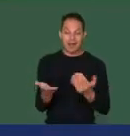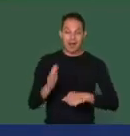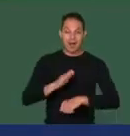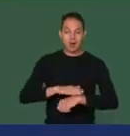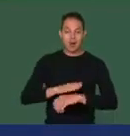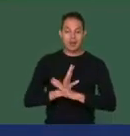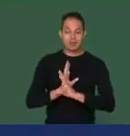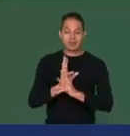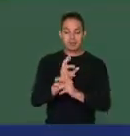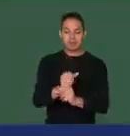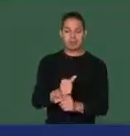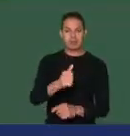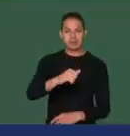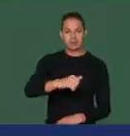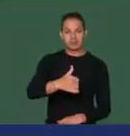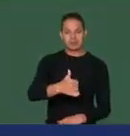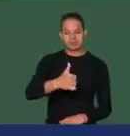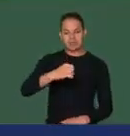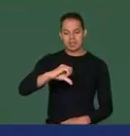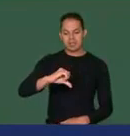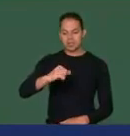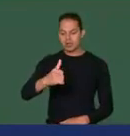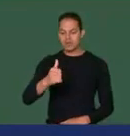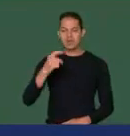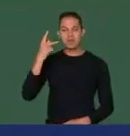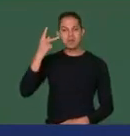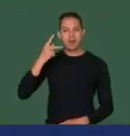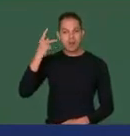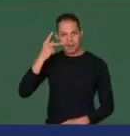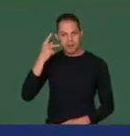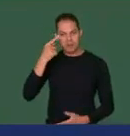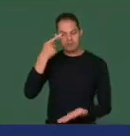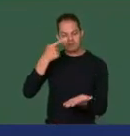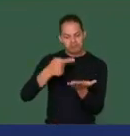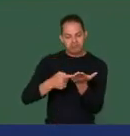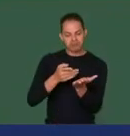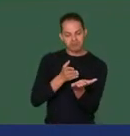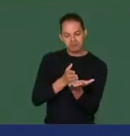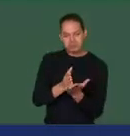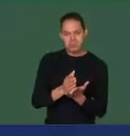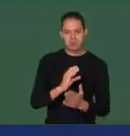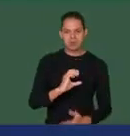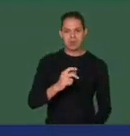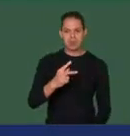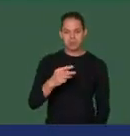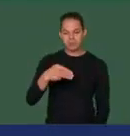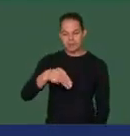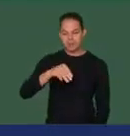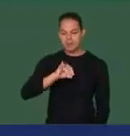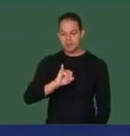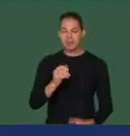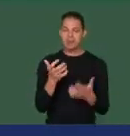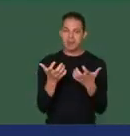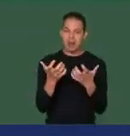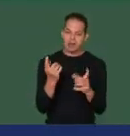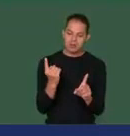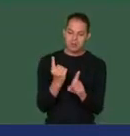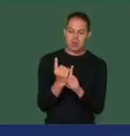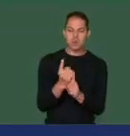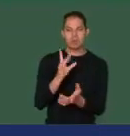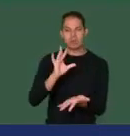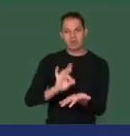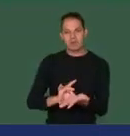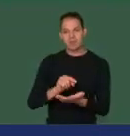temos 191 parlamentares que estão comprometidos a mostrar a verdade para esse